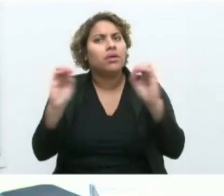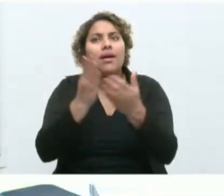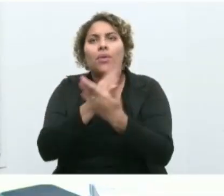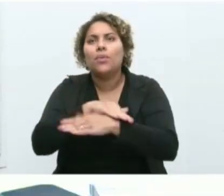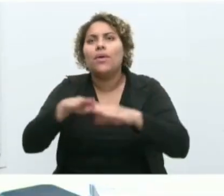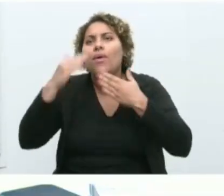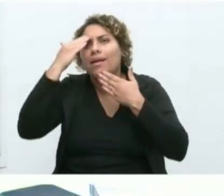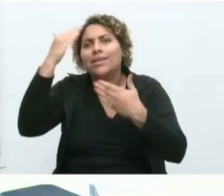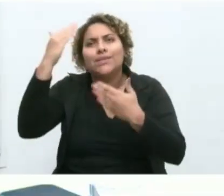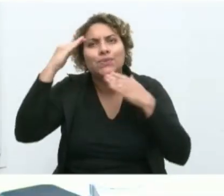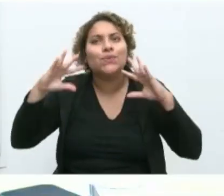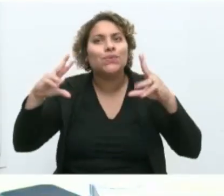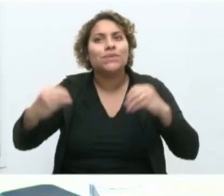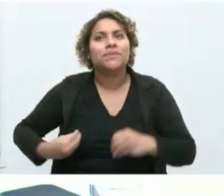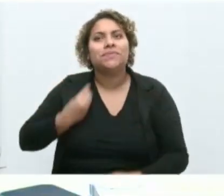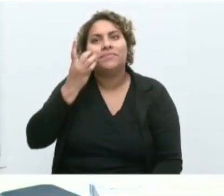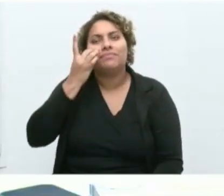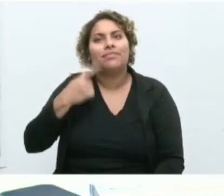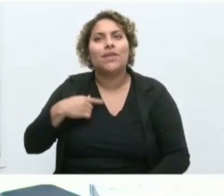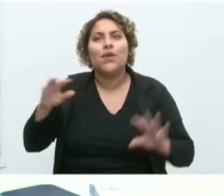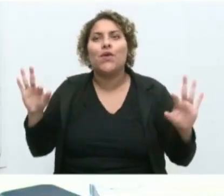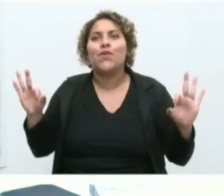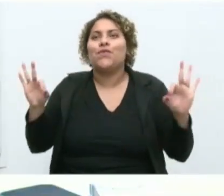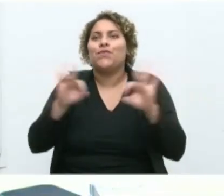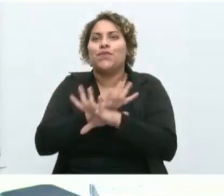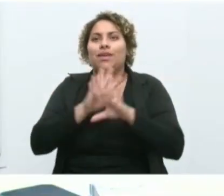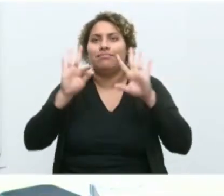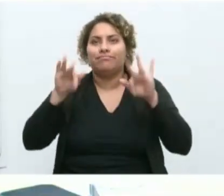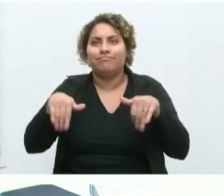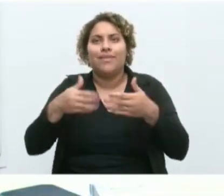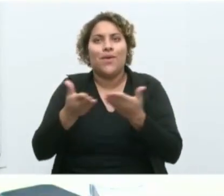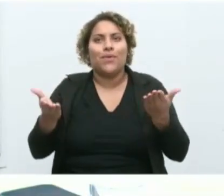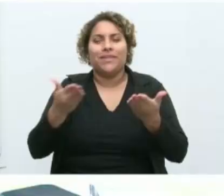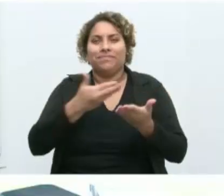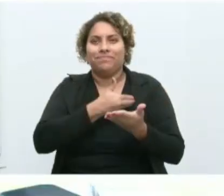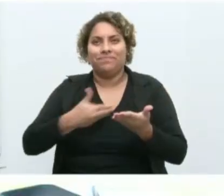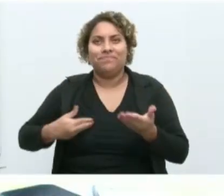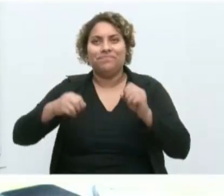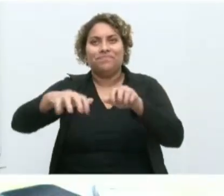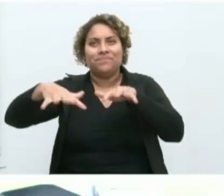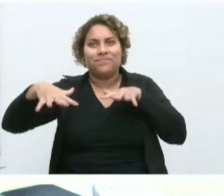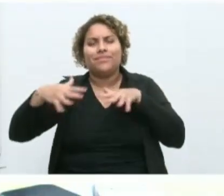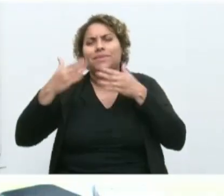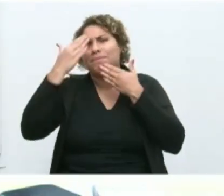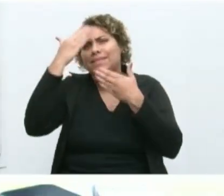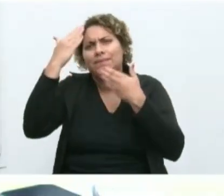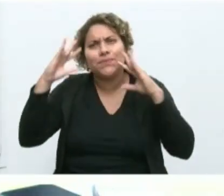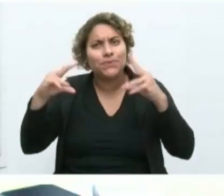de todos e encerro a presente audiência. Muito obrigado a todos, boa noite, fiquem com